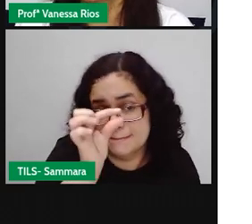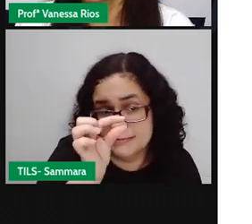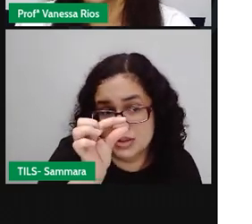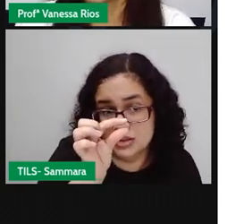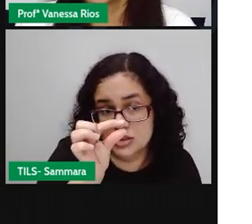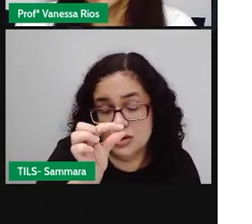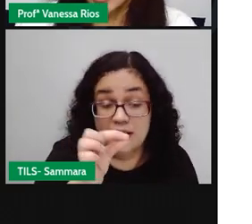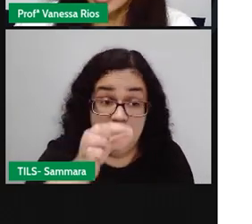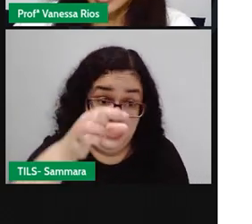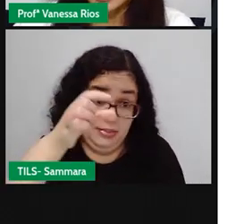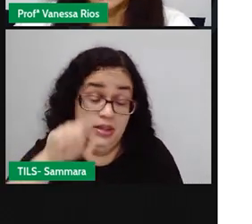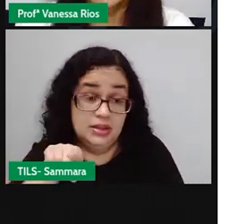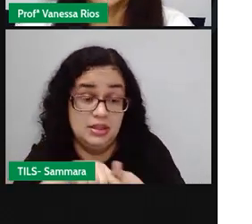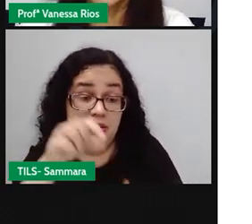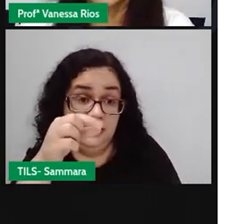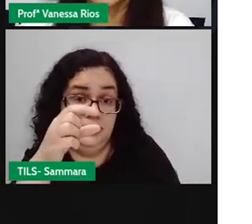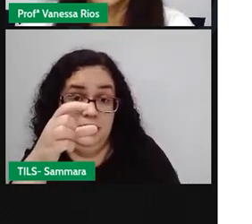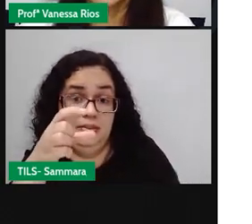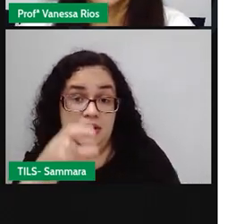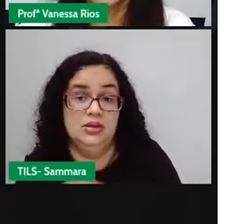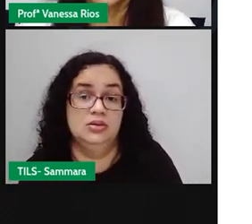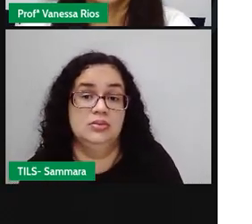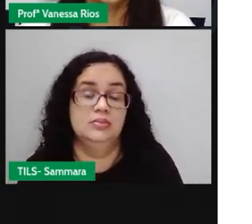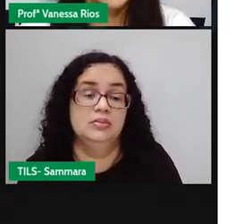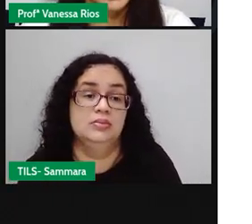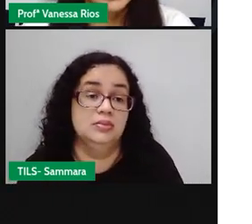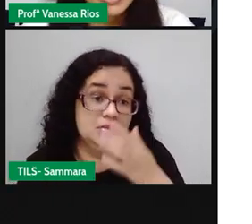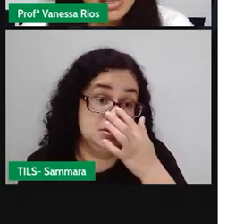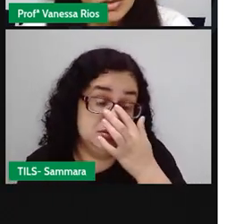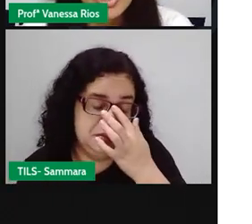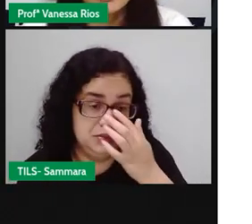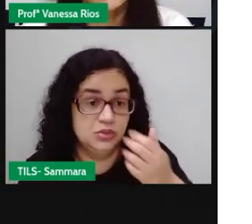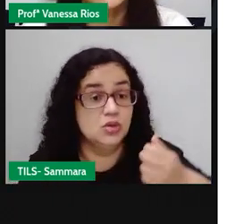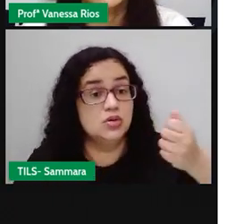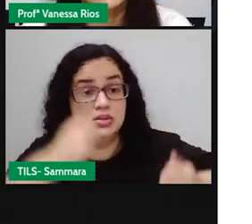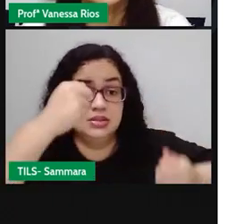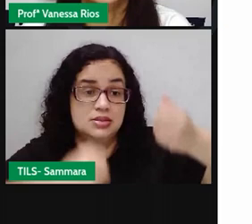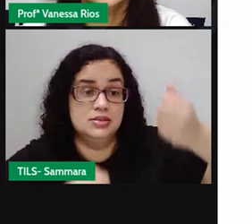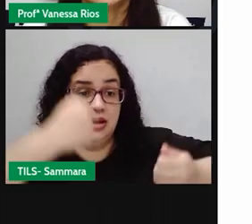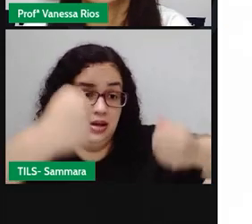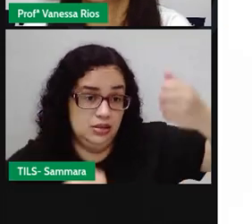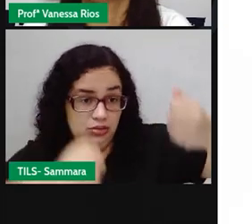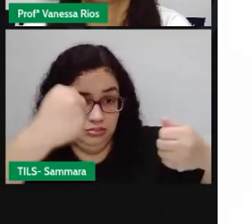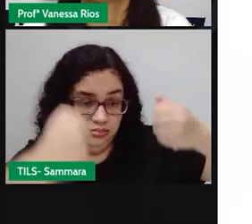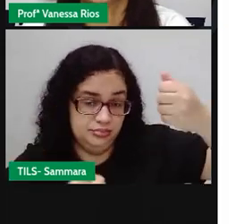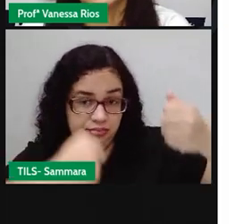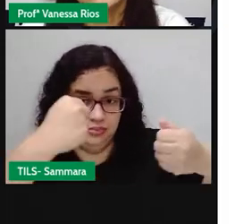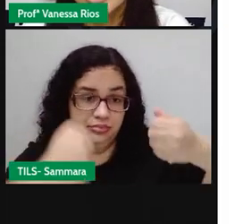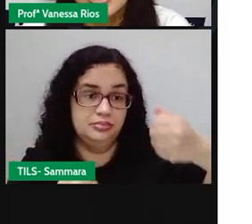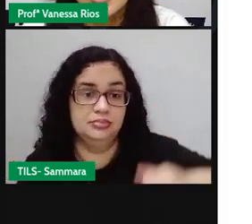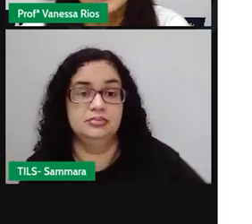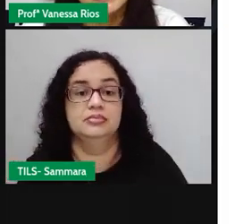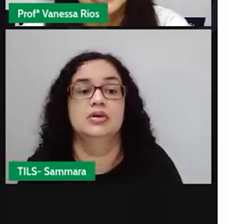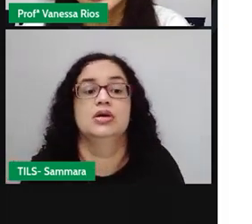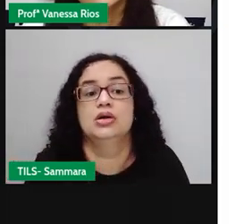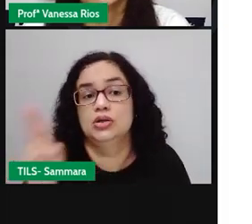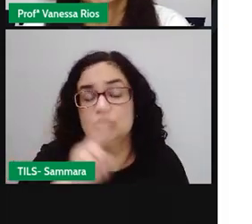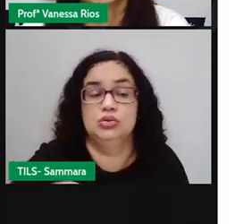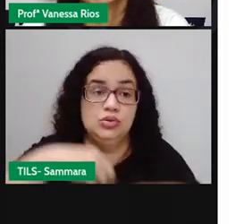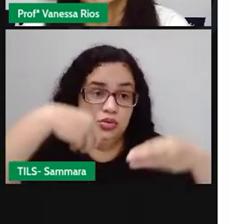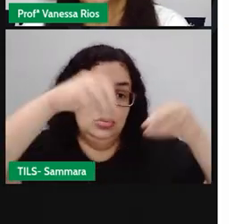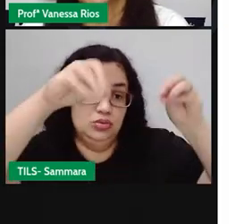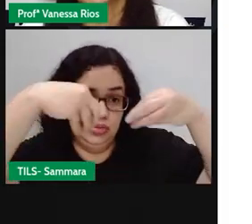também blocos maiores. Os carrinhos também, né? Em sua grande maioria utilizam